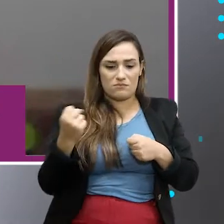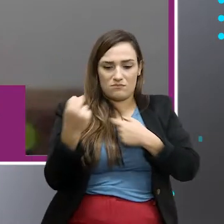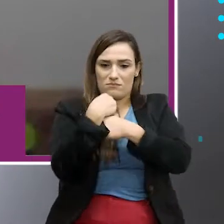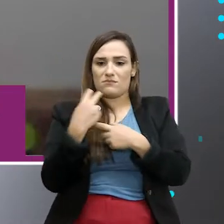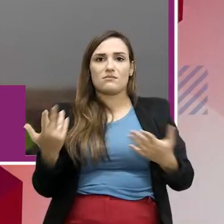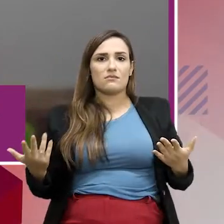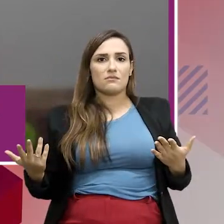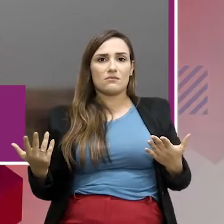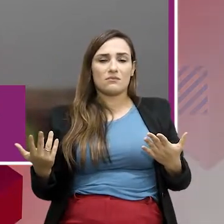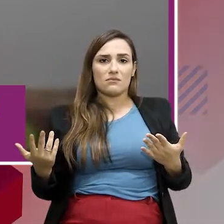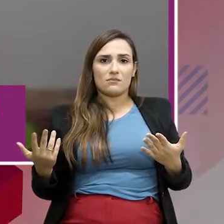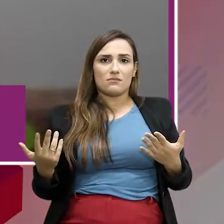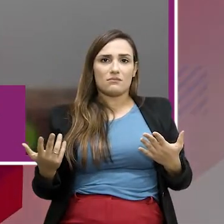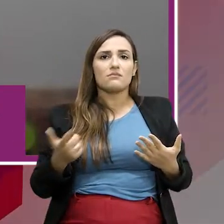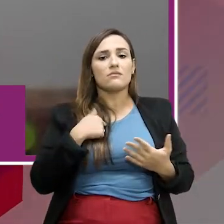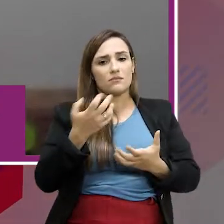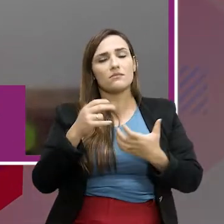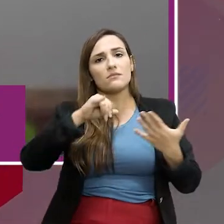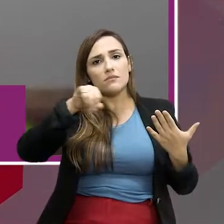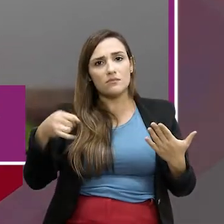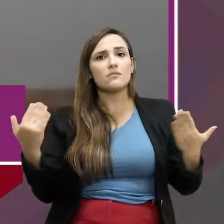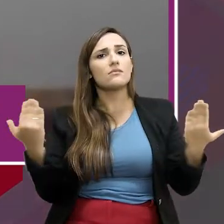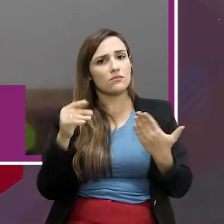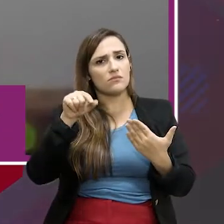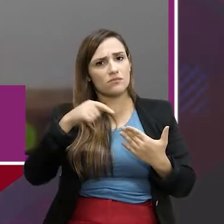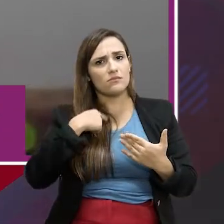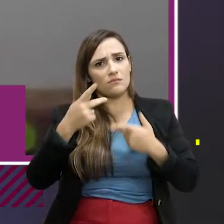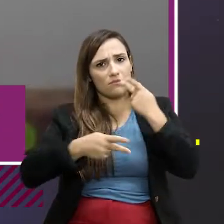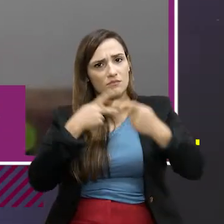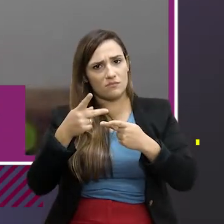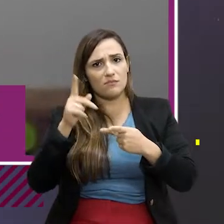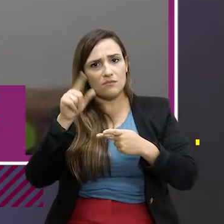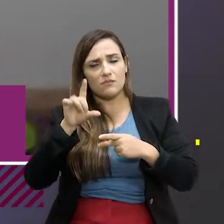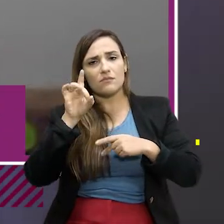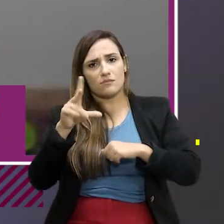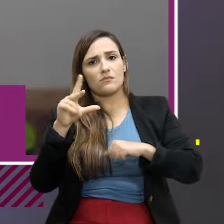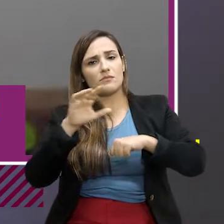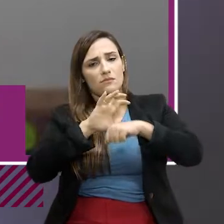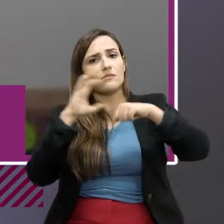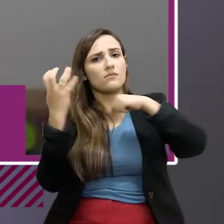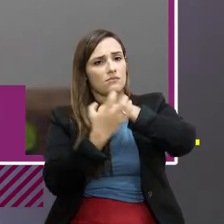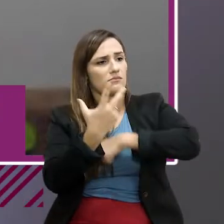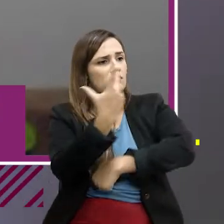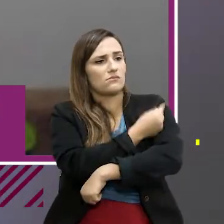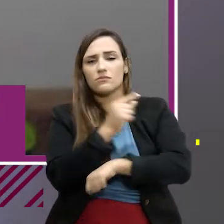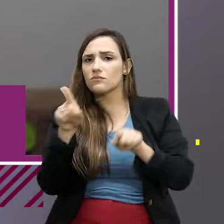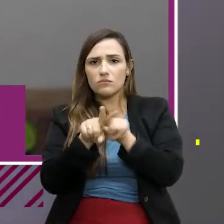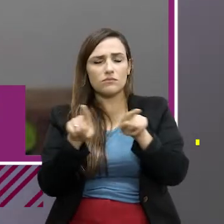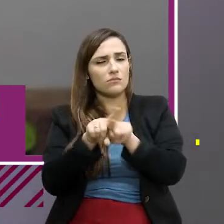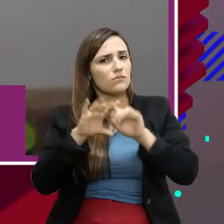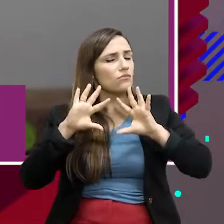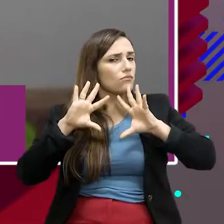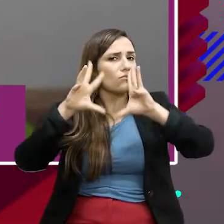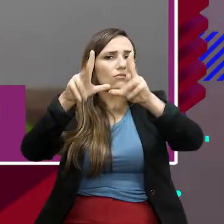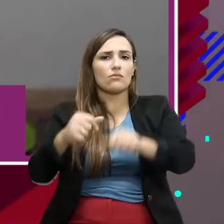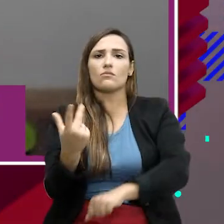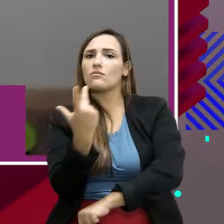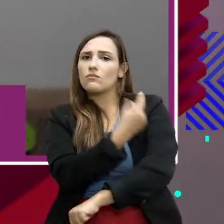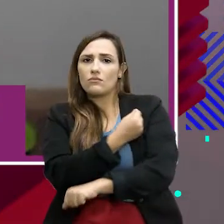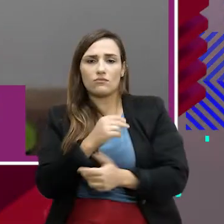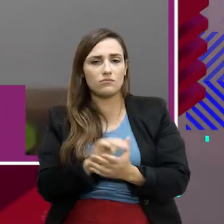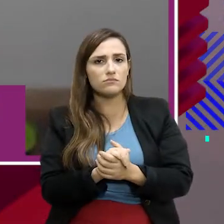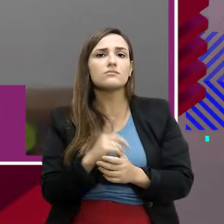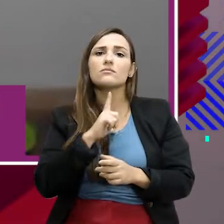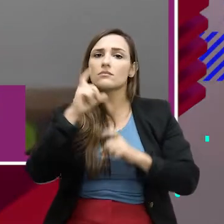micro-organismos vivem na natureza e eles ressurgem. Então, assim, eu vou aproveitar o seu espaço, Lívia, não só para falar da vacina